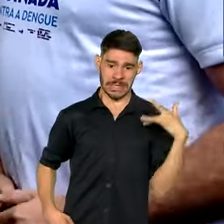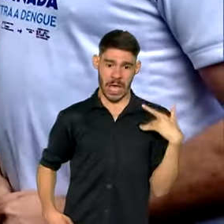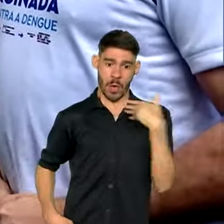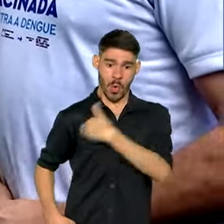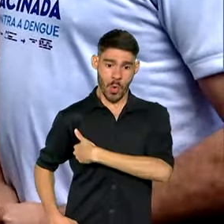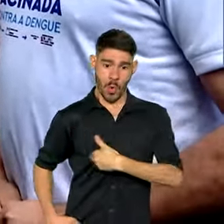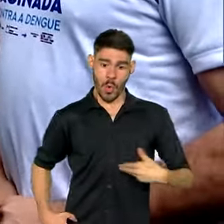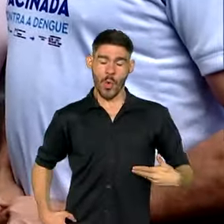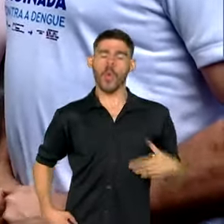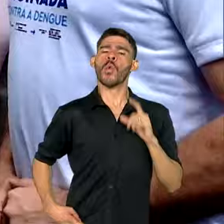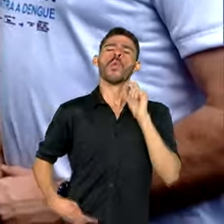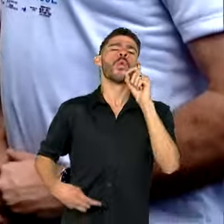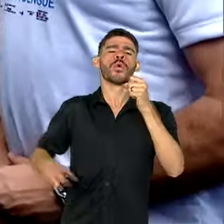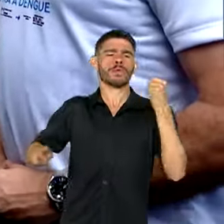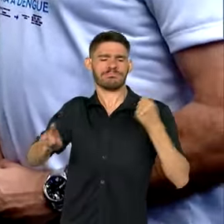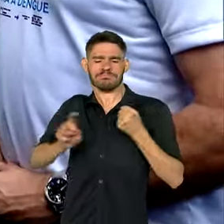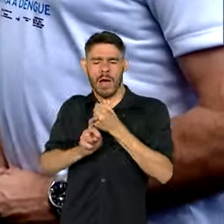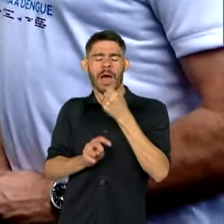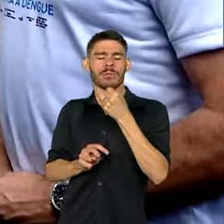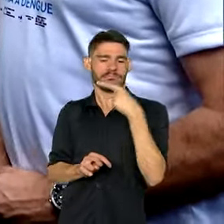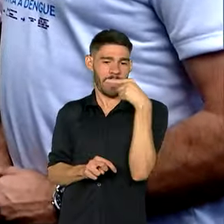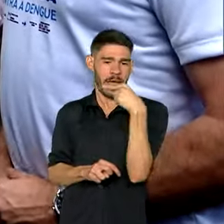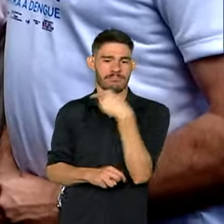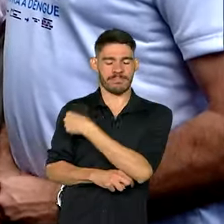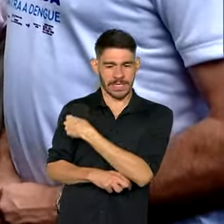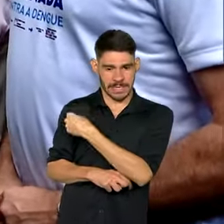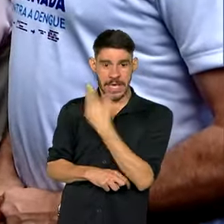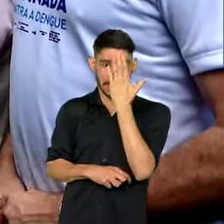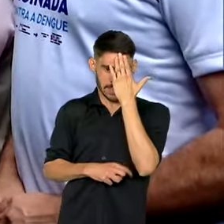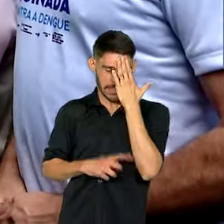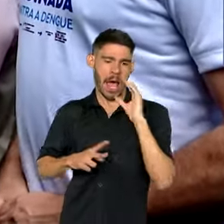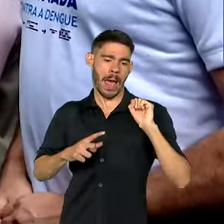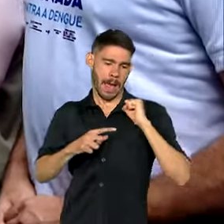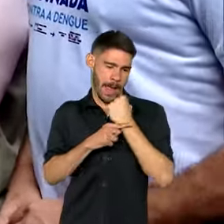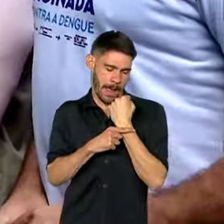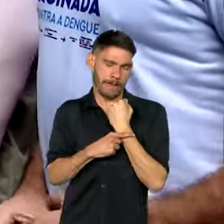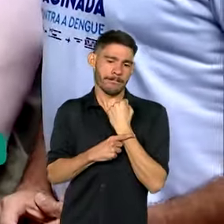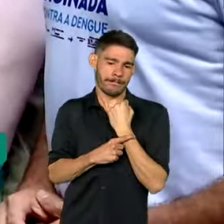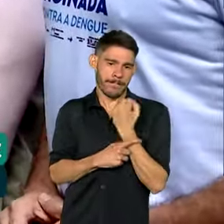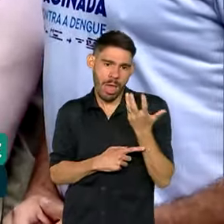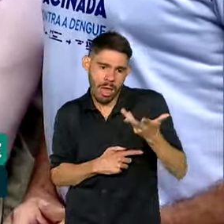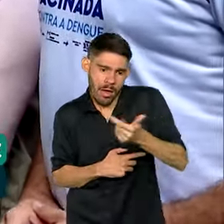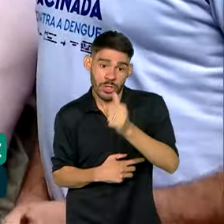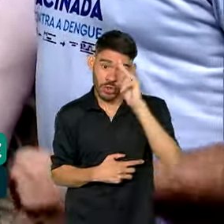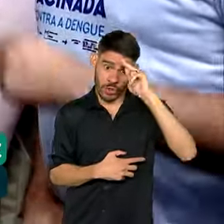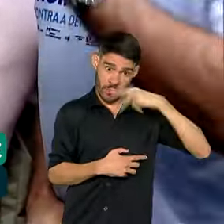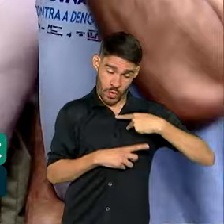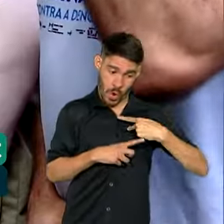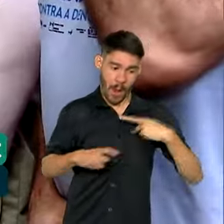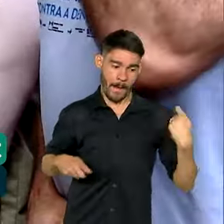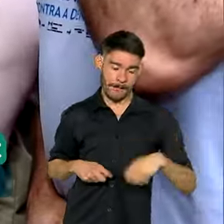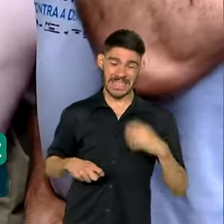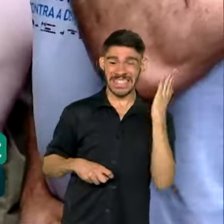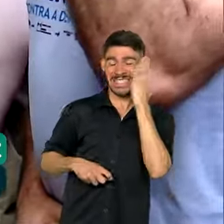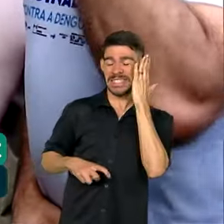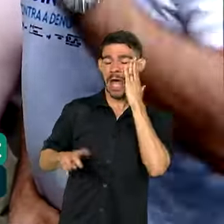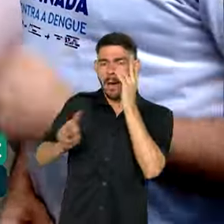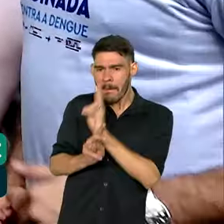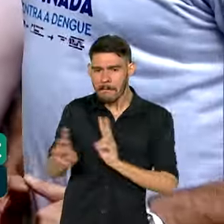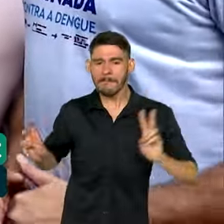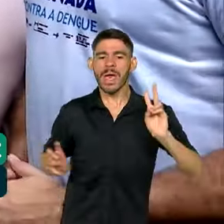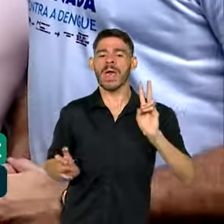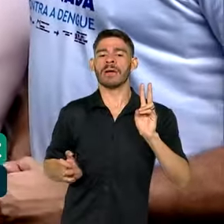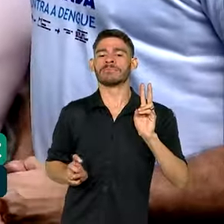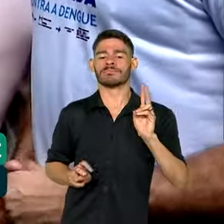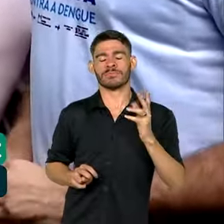pública, qual vai ser o impacto dessa tecnologia. Então, a gente sabe que ela é segura e eficaz por nível individual, mas agora precisamos olhar como é que vai se